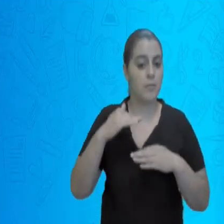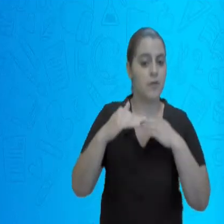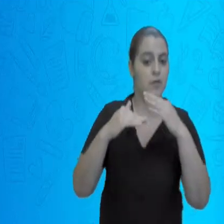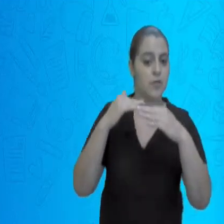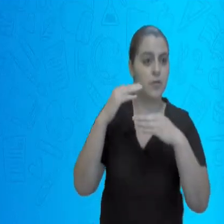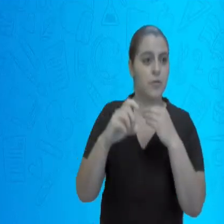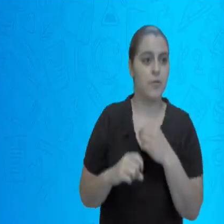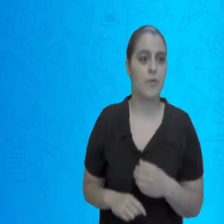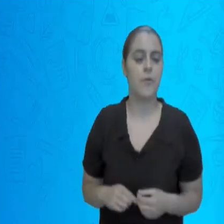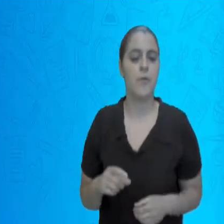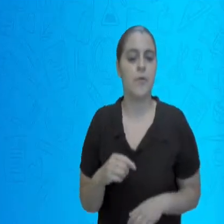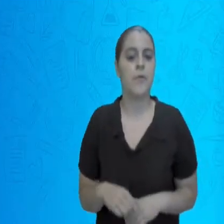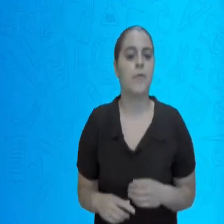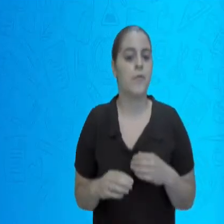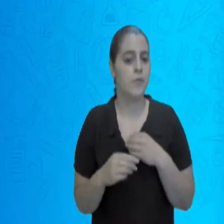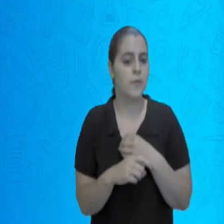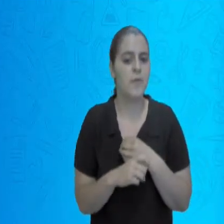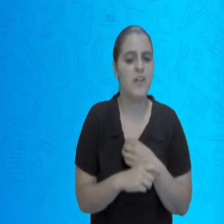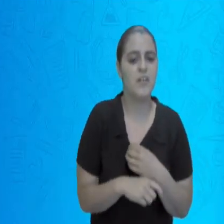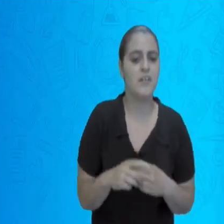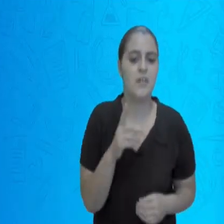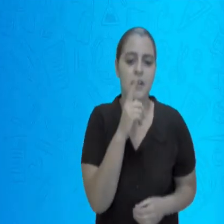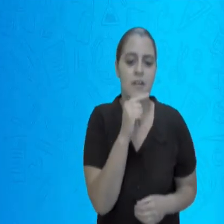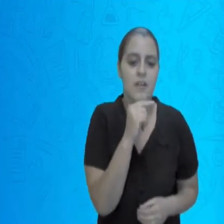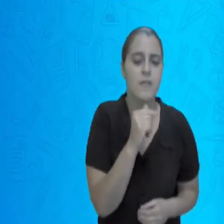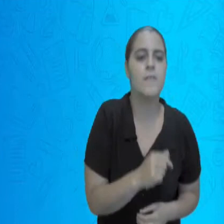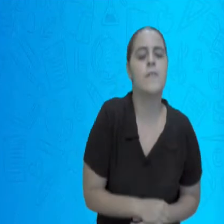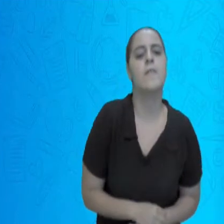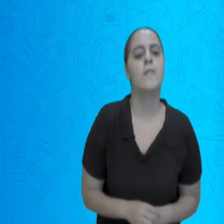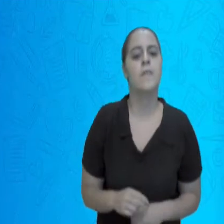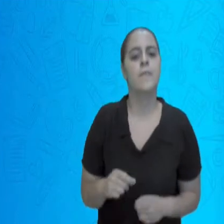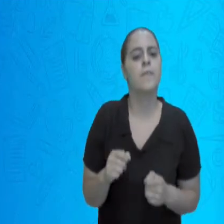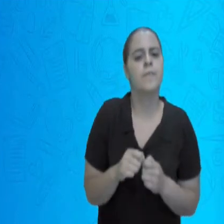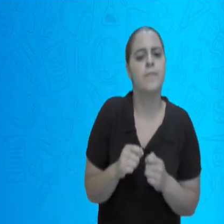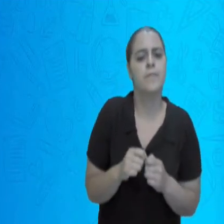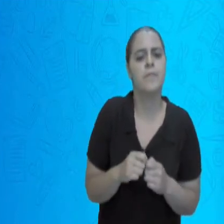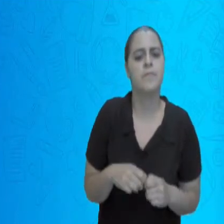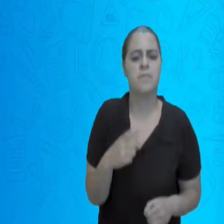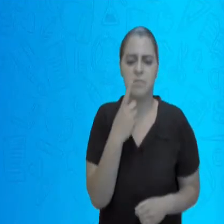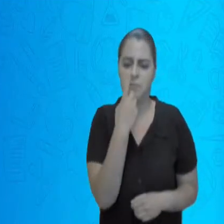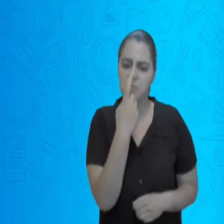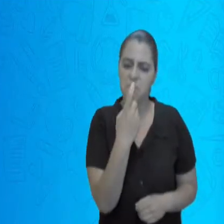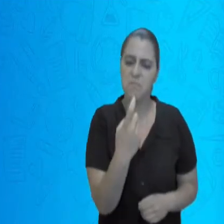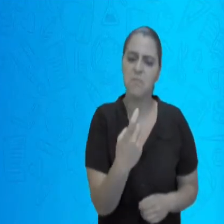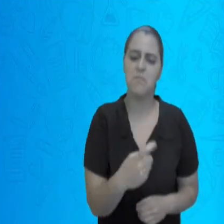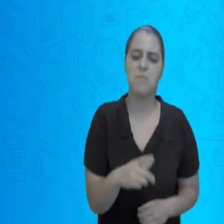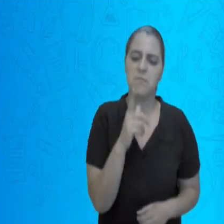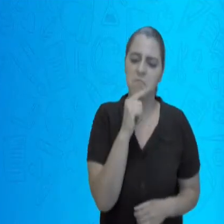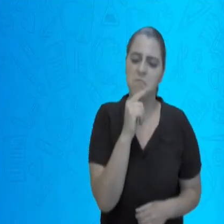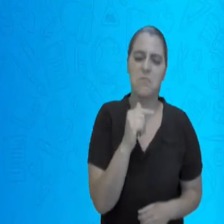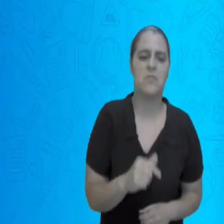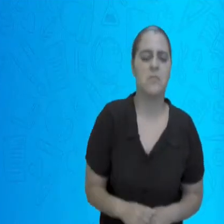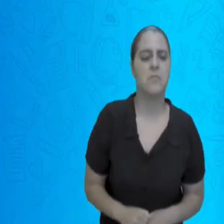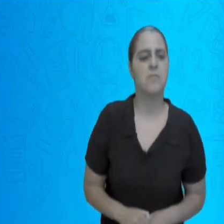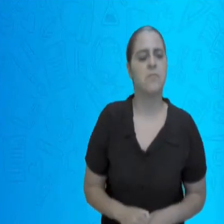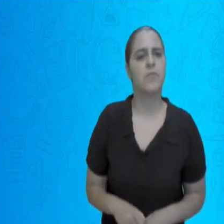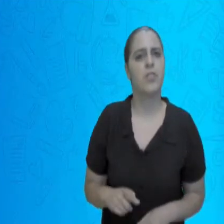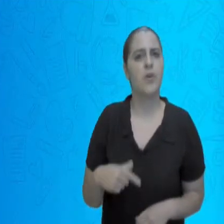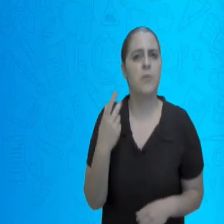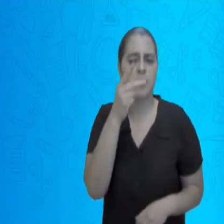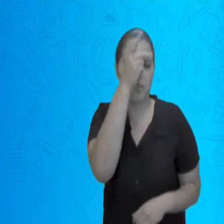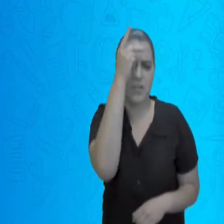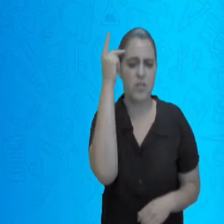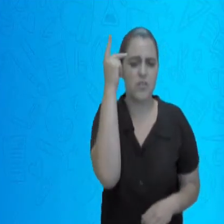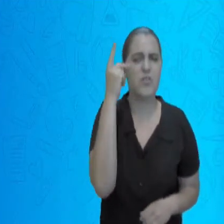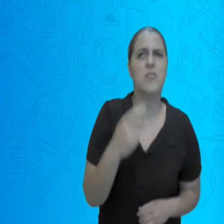um tipo de alga nesta água, que fazia com que ficasse com esse cheirinho um pouquinho mais forte. Algumas